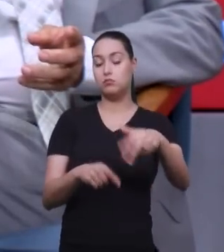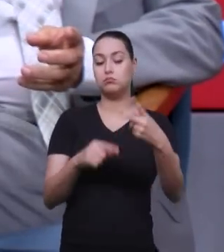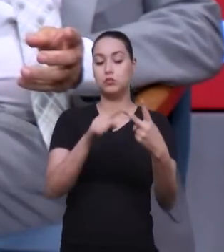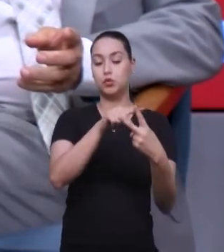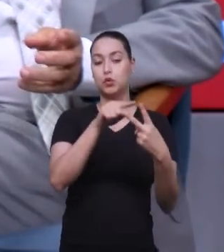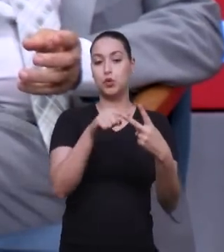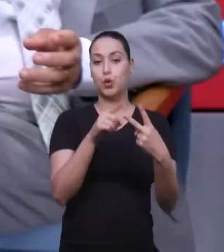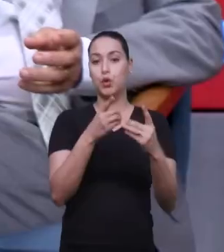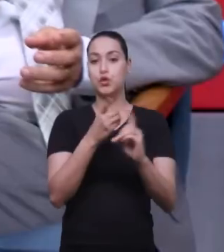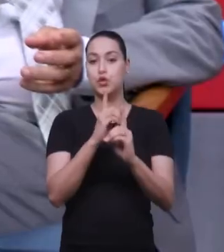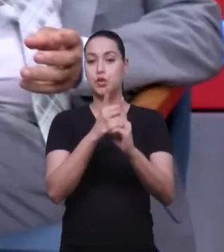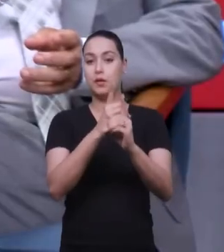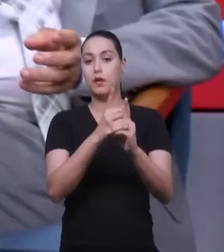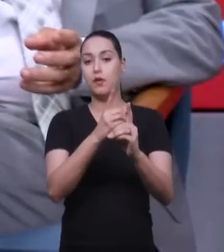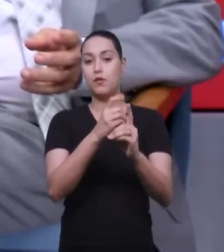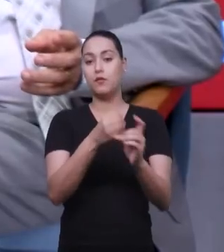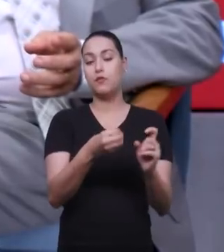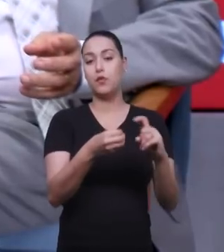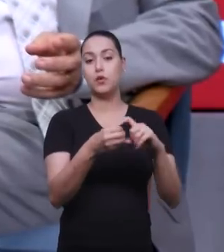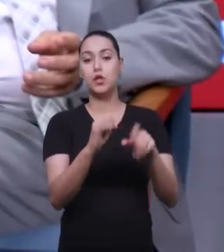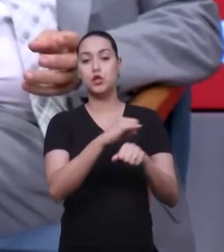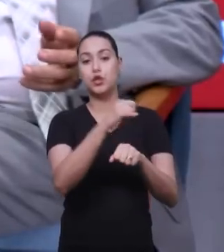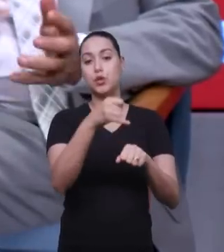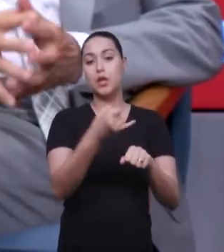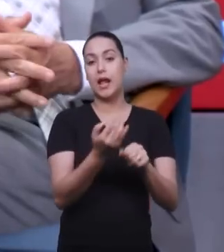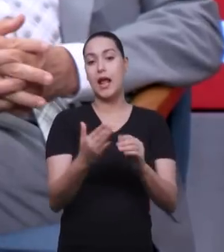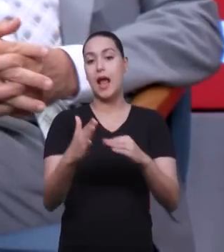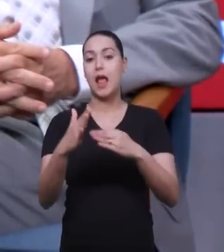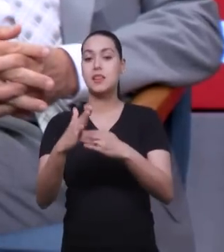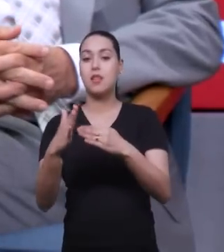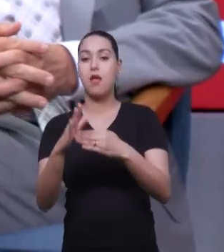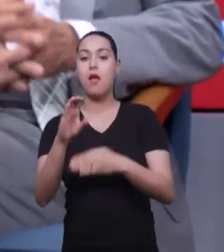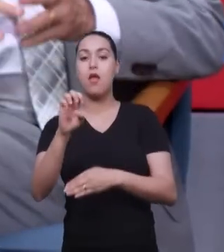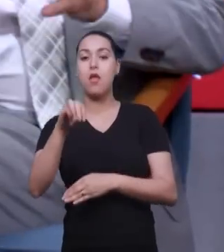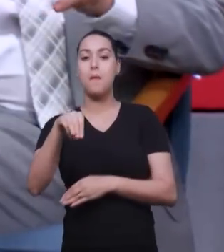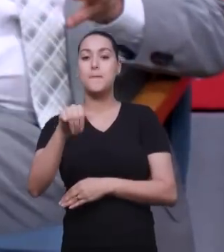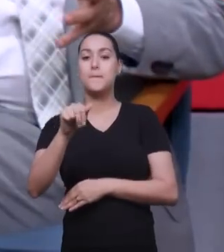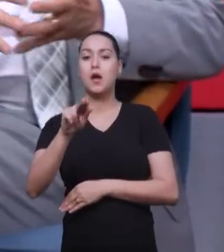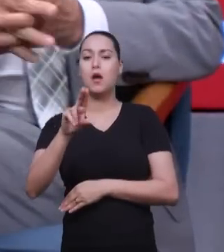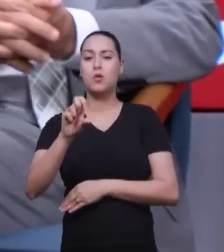estavam voltando de Jerusalém para Emaús,